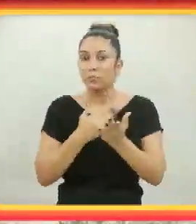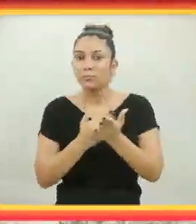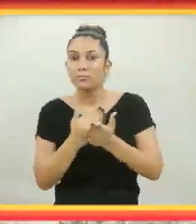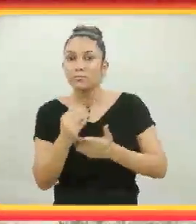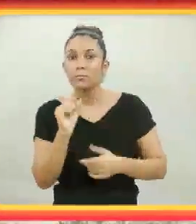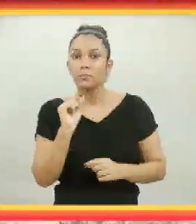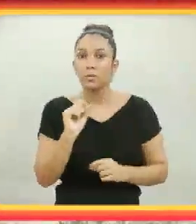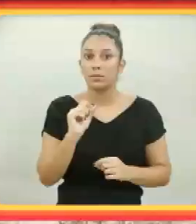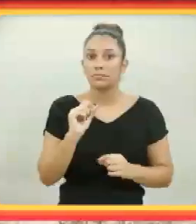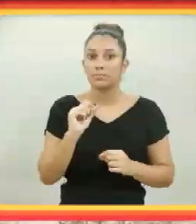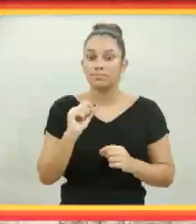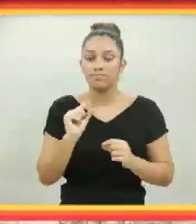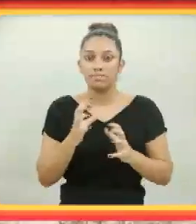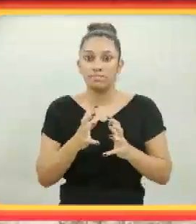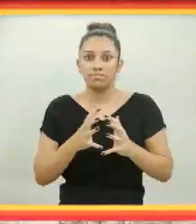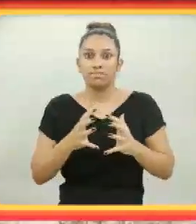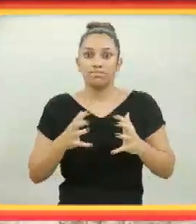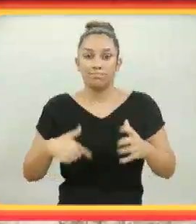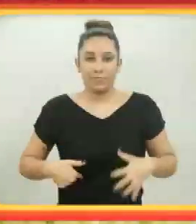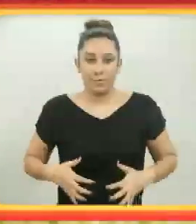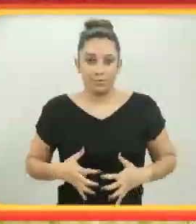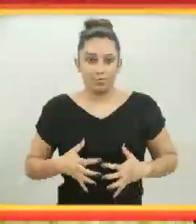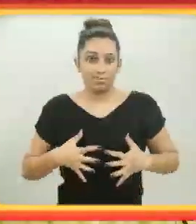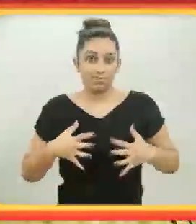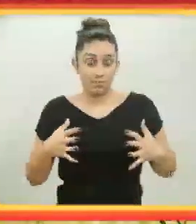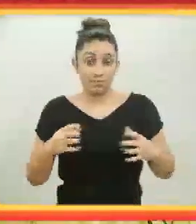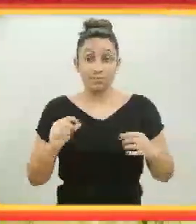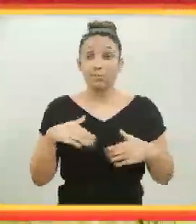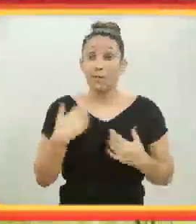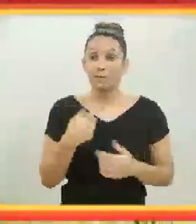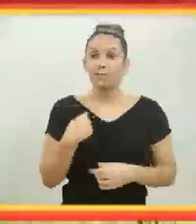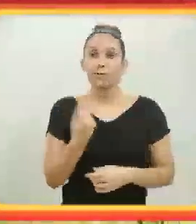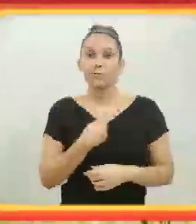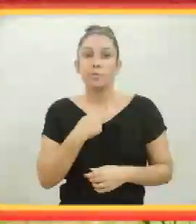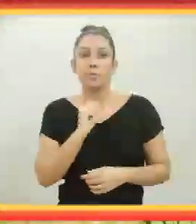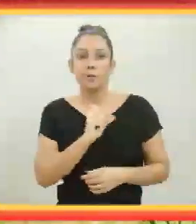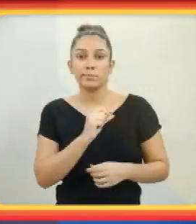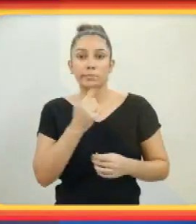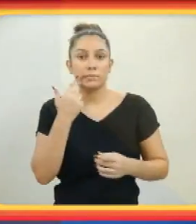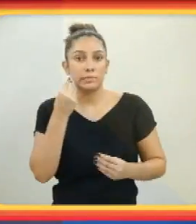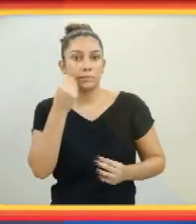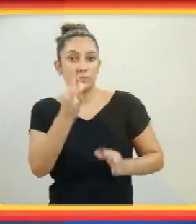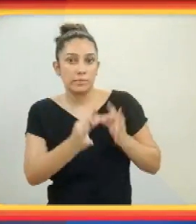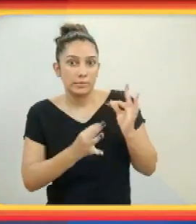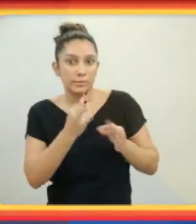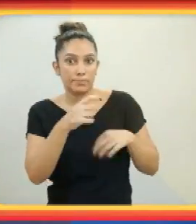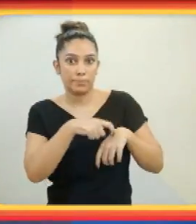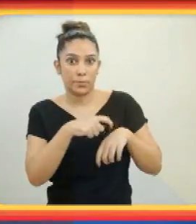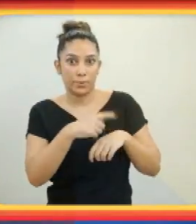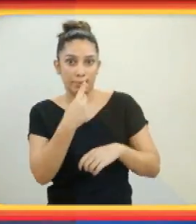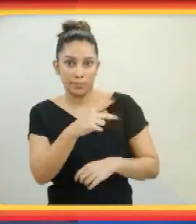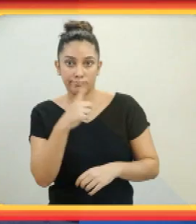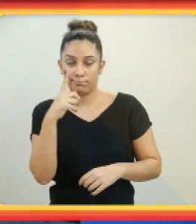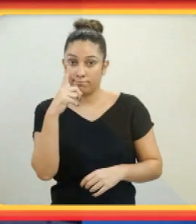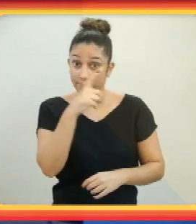ter um inchaço na região pélvica. E foi aonde que a gente tratou esse estado para